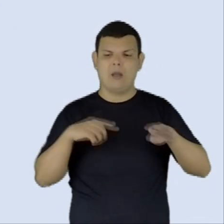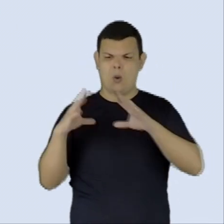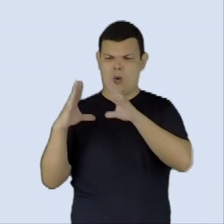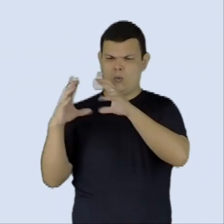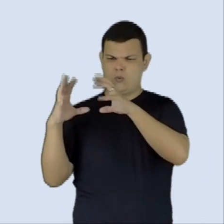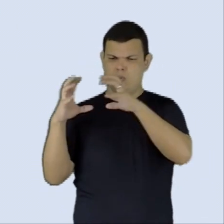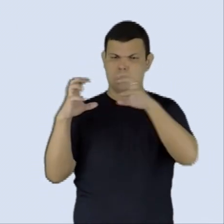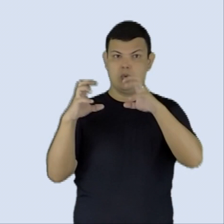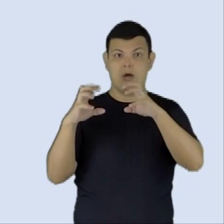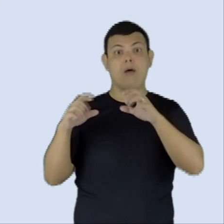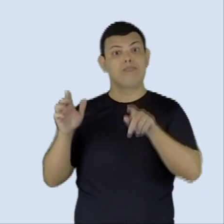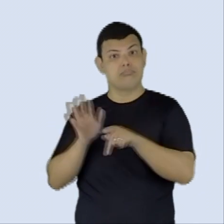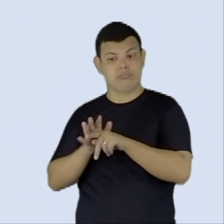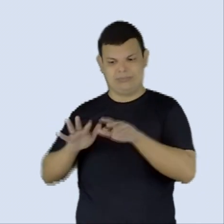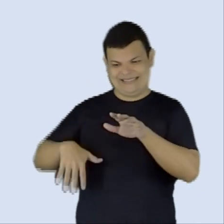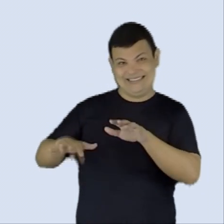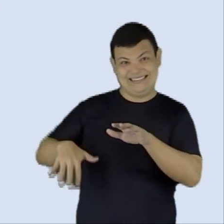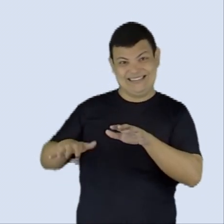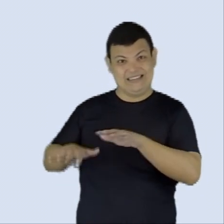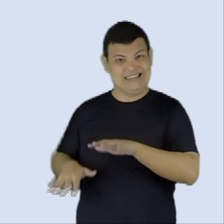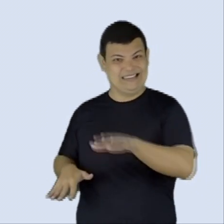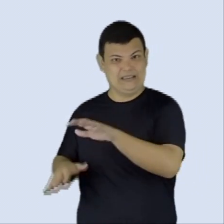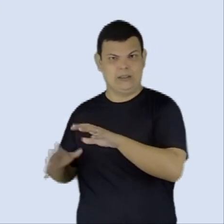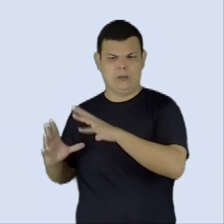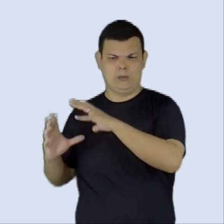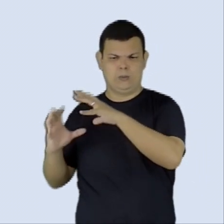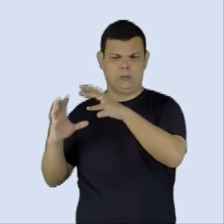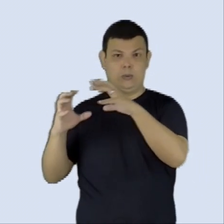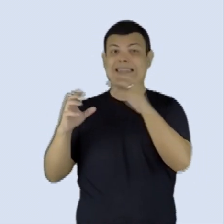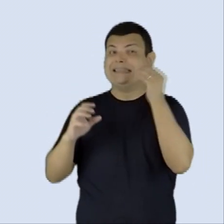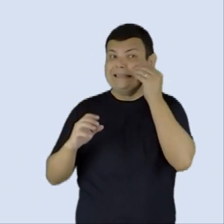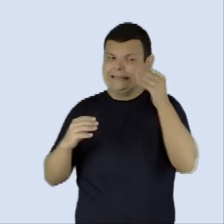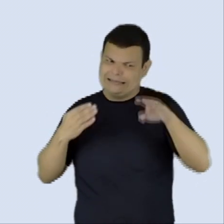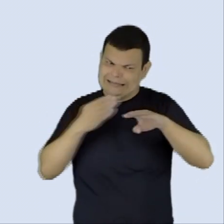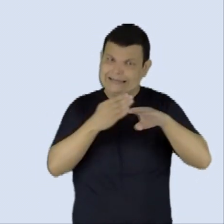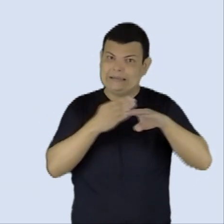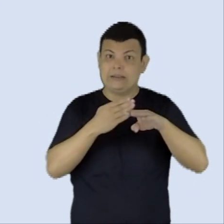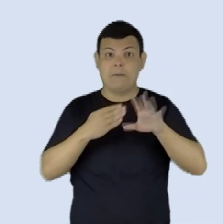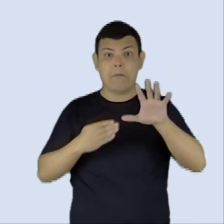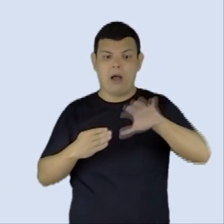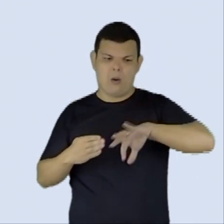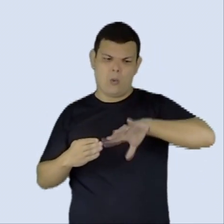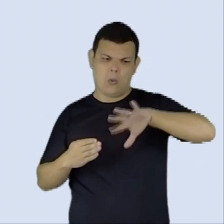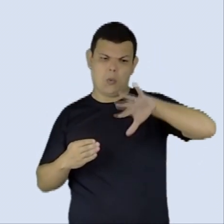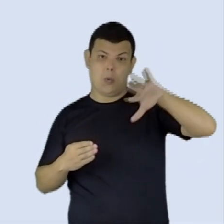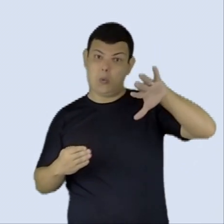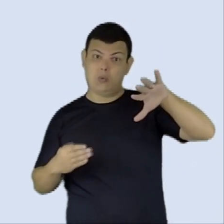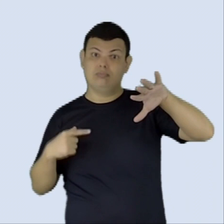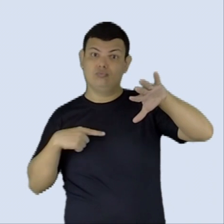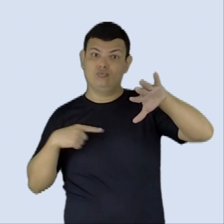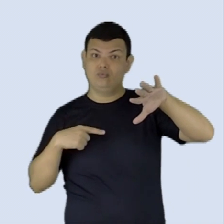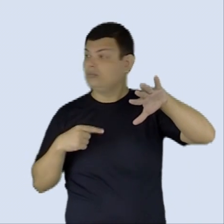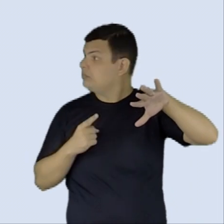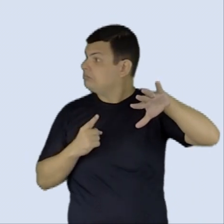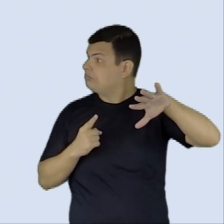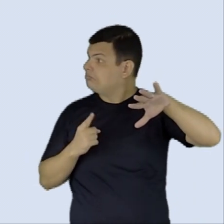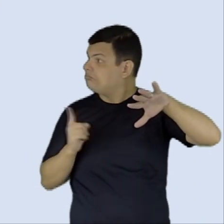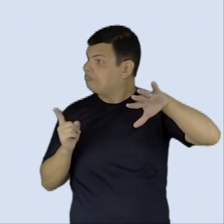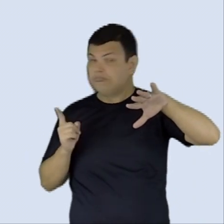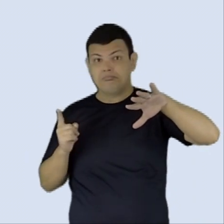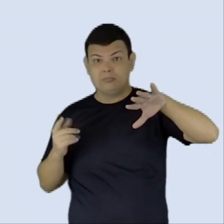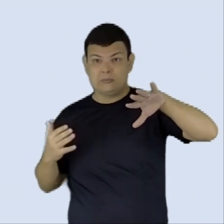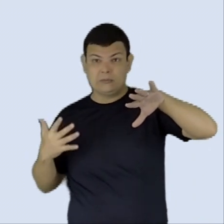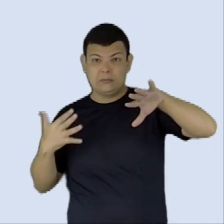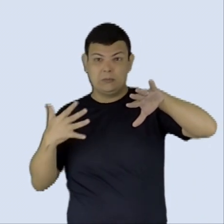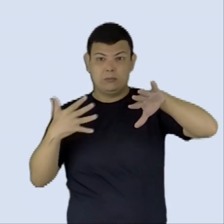vem do oceano, a massa de ar frio tenta entrar, mas pela essa altitude, né, essa